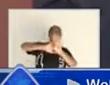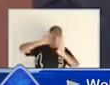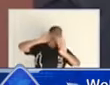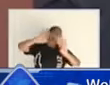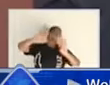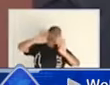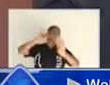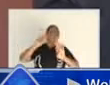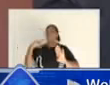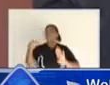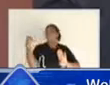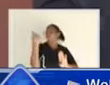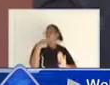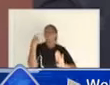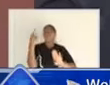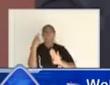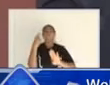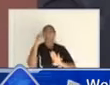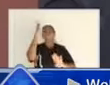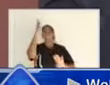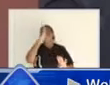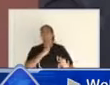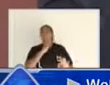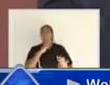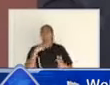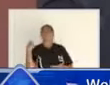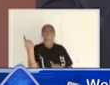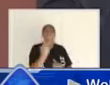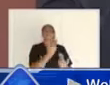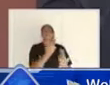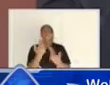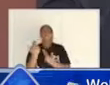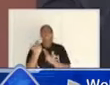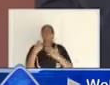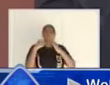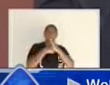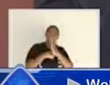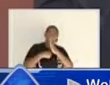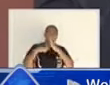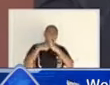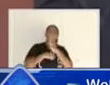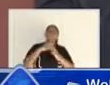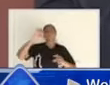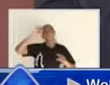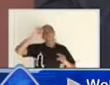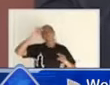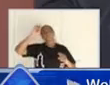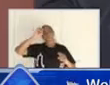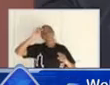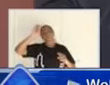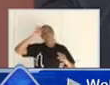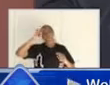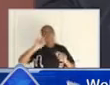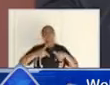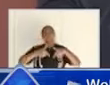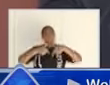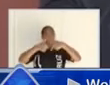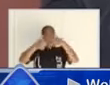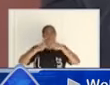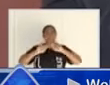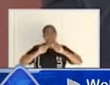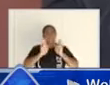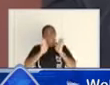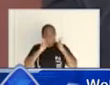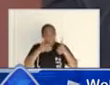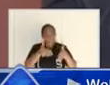a distribuição da vacina, a aquisição também da vacina contra o coronavírus. O ministro da Saúde já assegurou que há